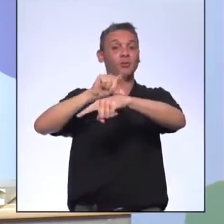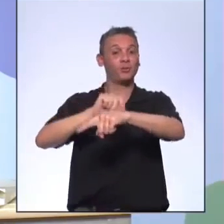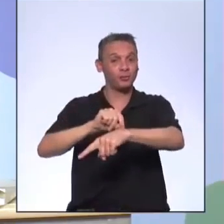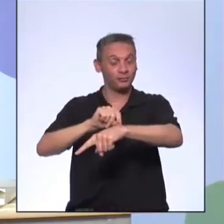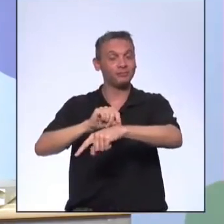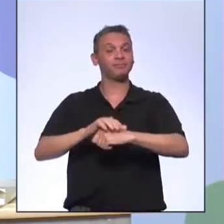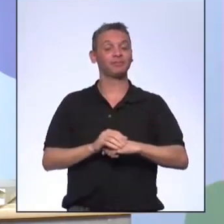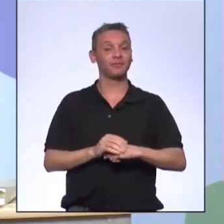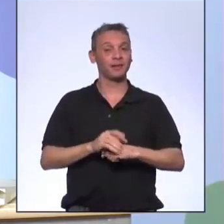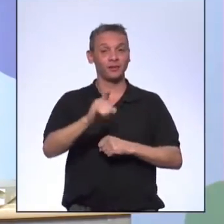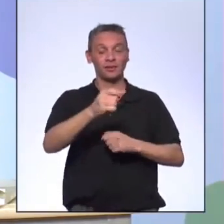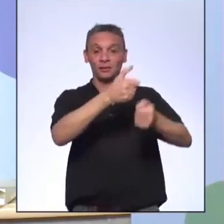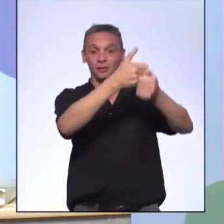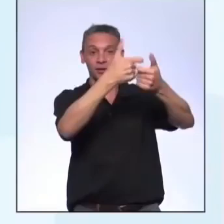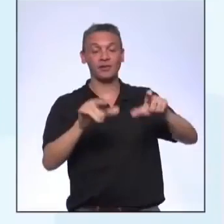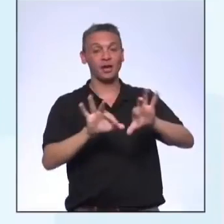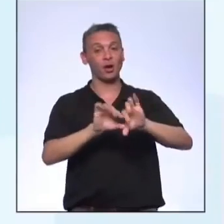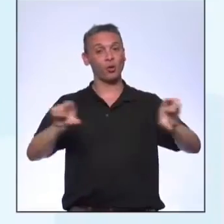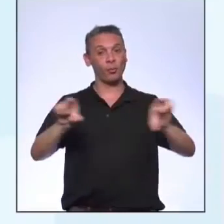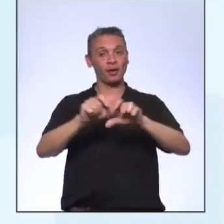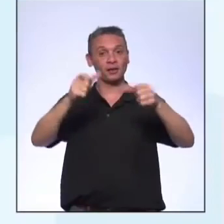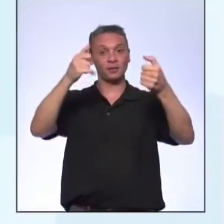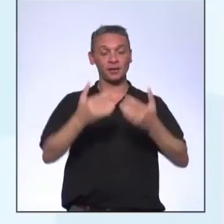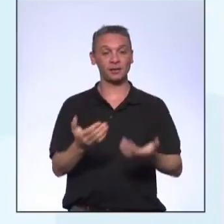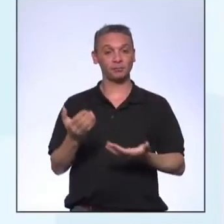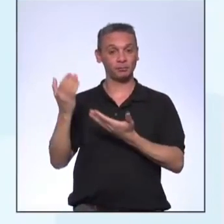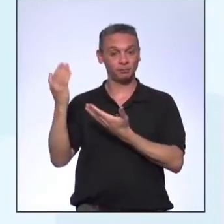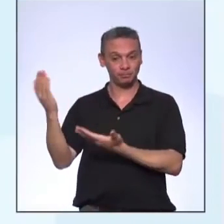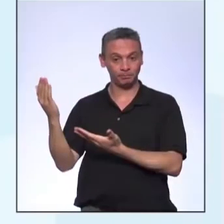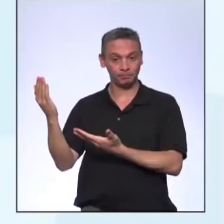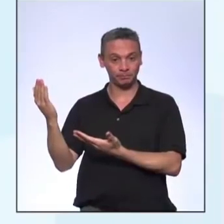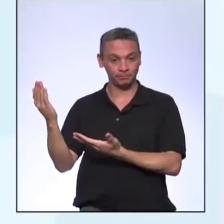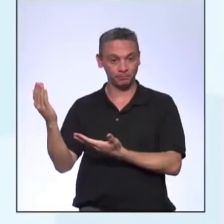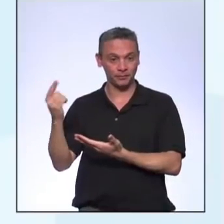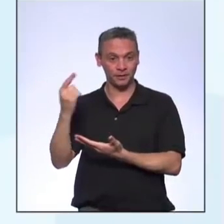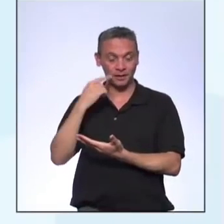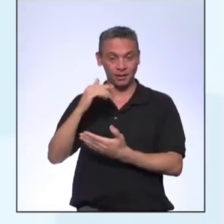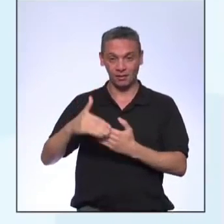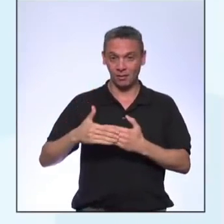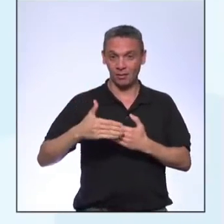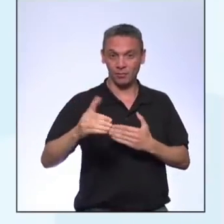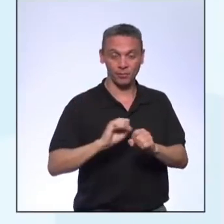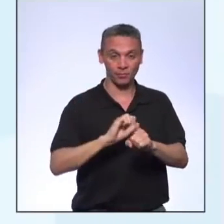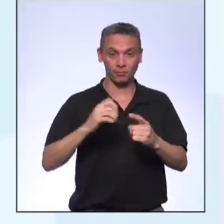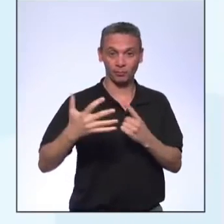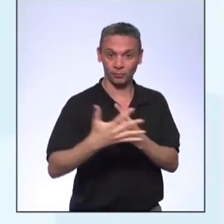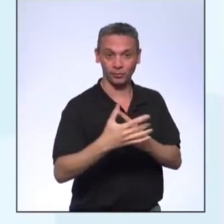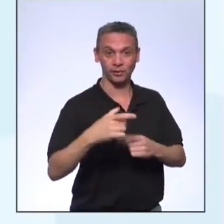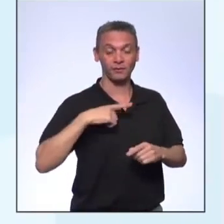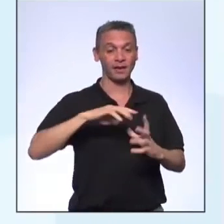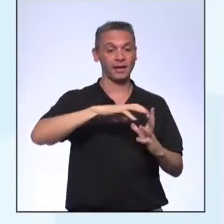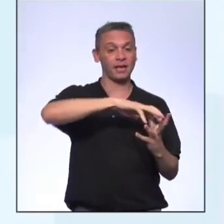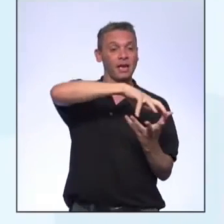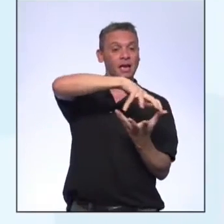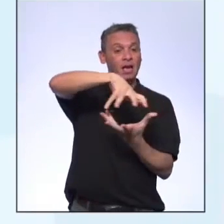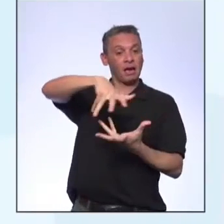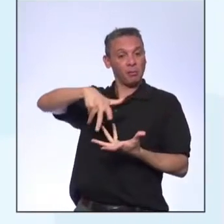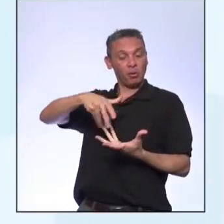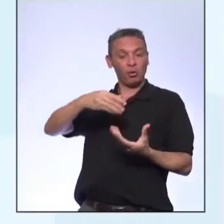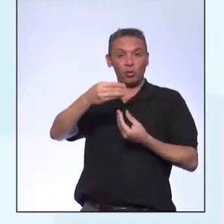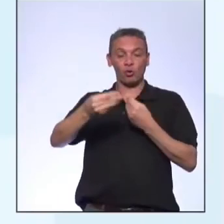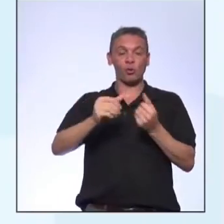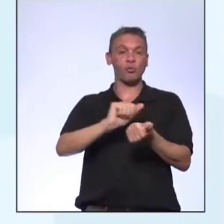Ó, agora elabore um argumento de causa e efeito para defender, vai ser 1 minuto só. Pós-pandemia, teremos um mundo